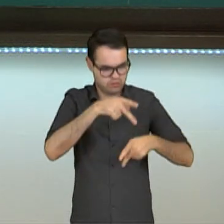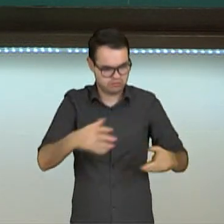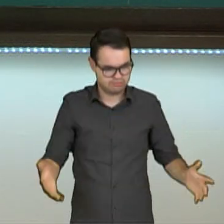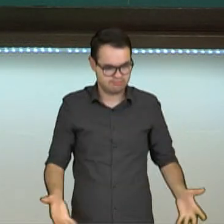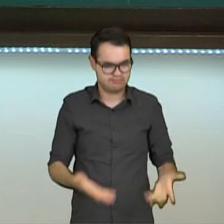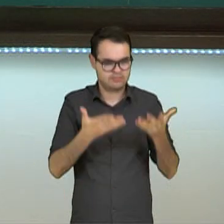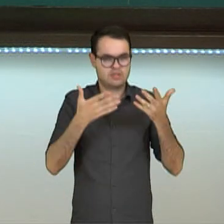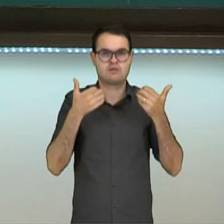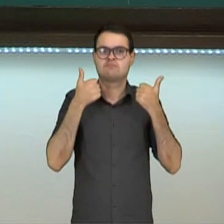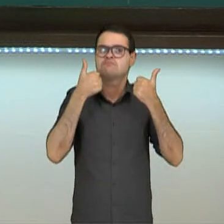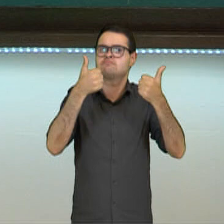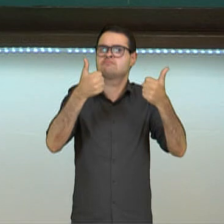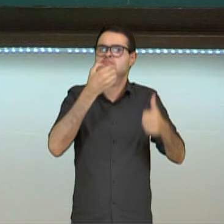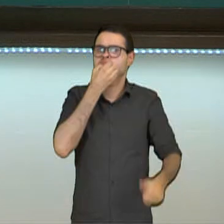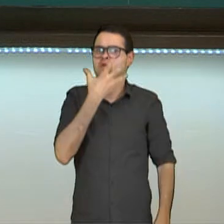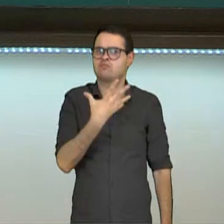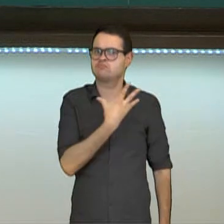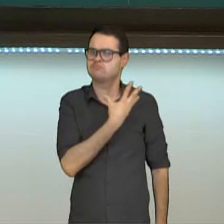viva bem,